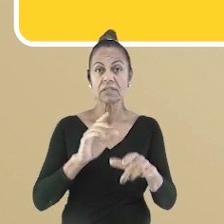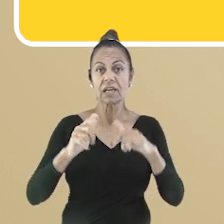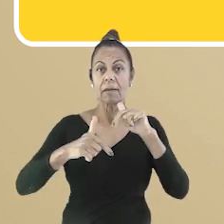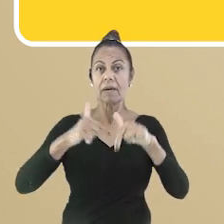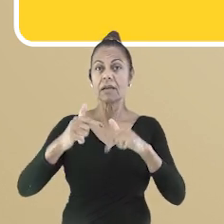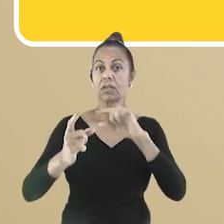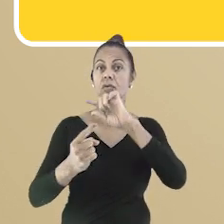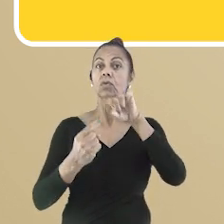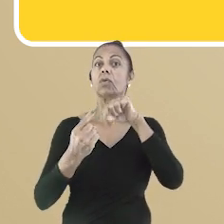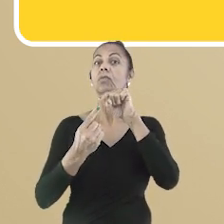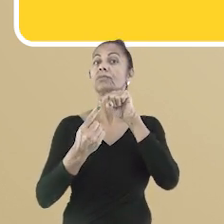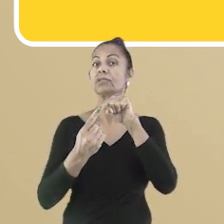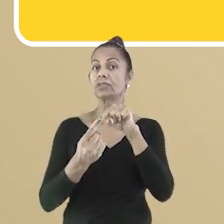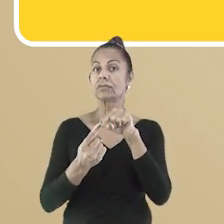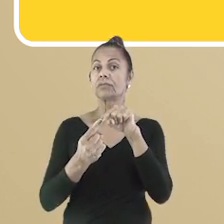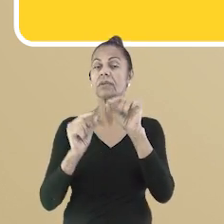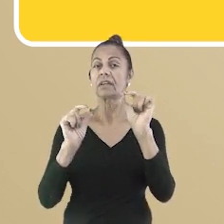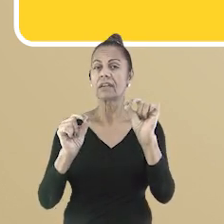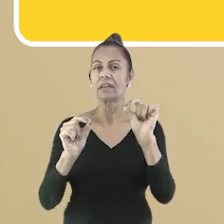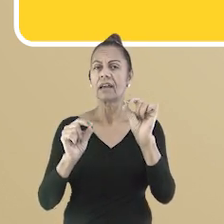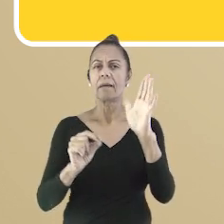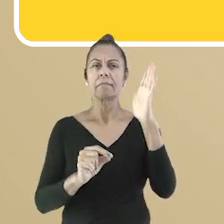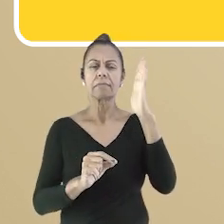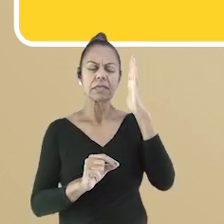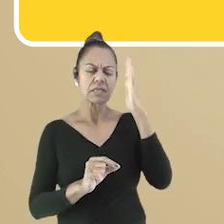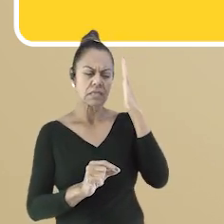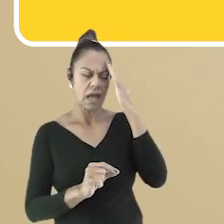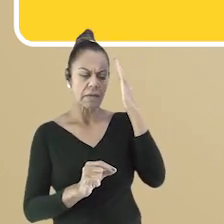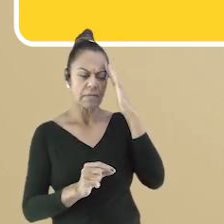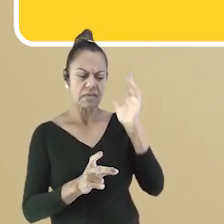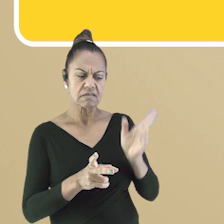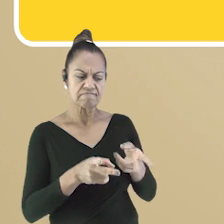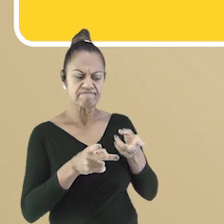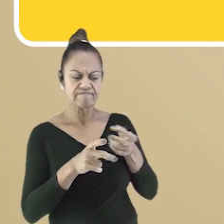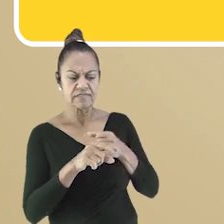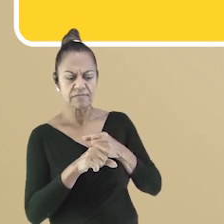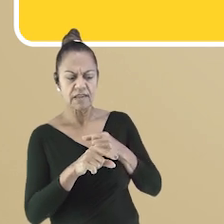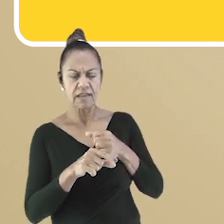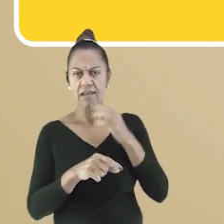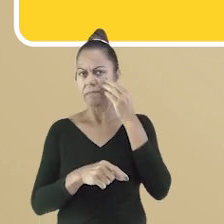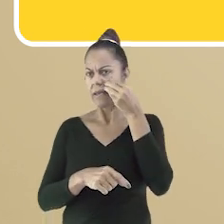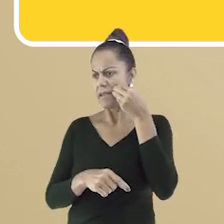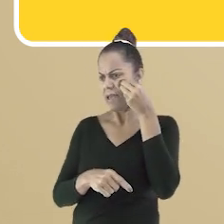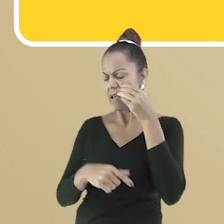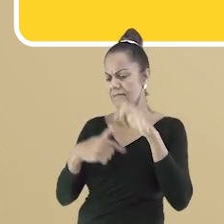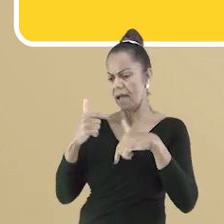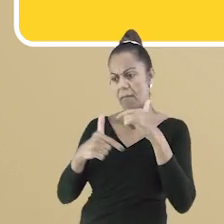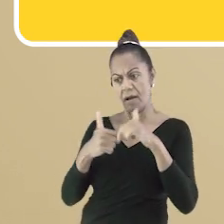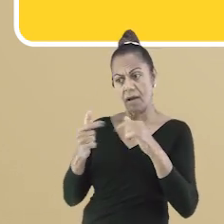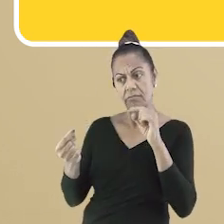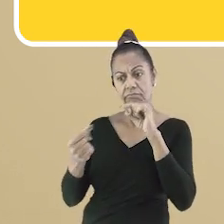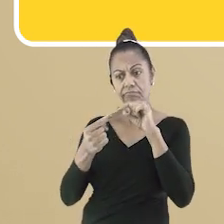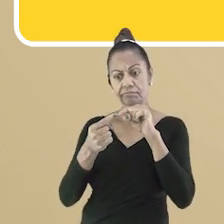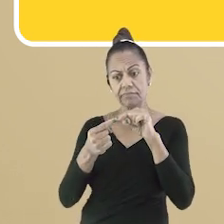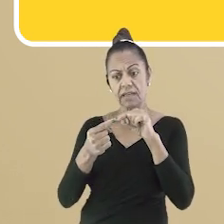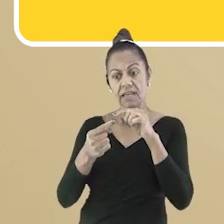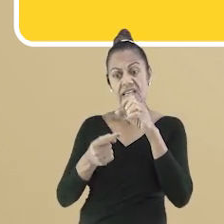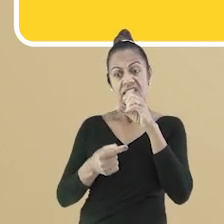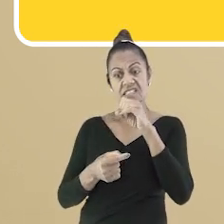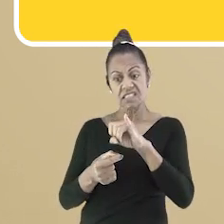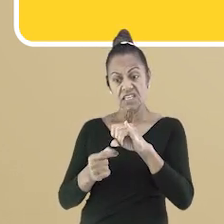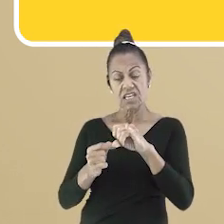realizadas em uma entrevista de emprego têm como objetivo saber se o candidato tem experiências em determinado